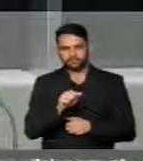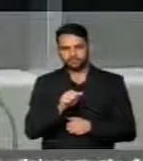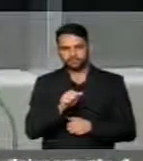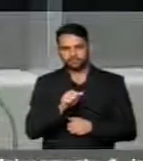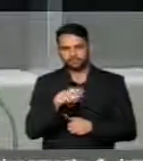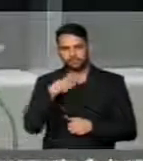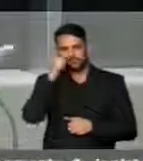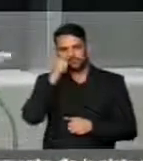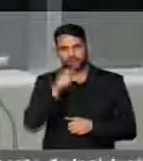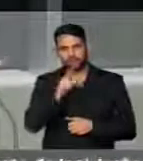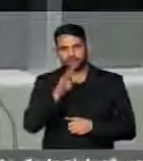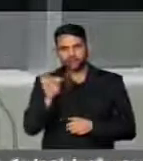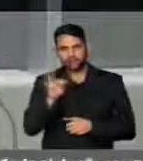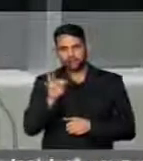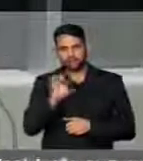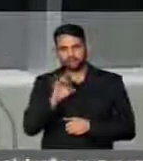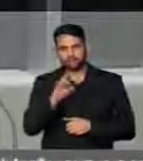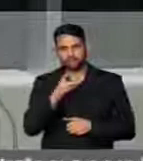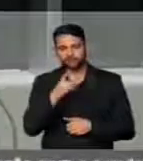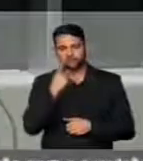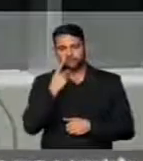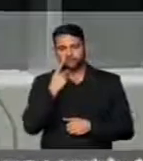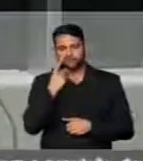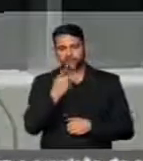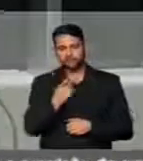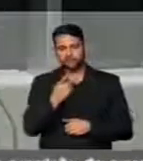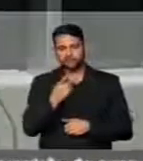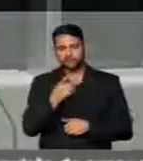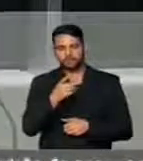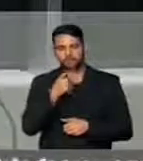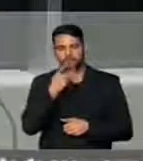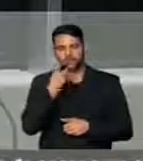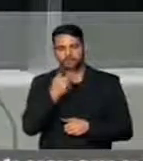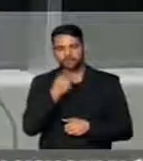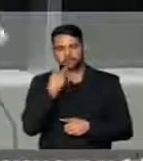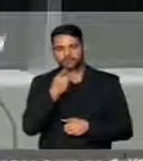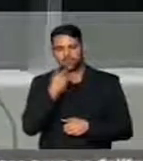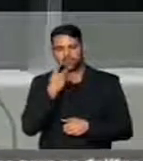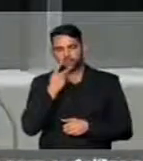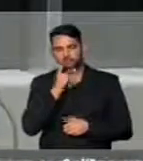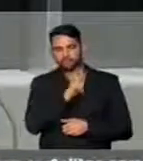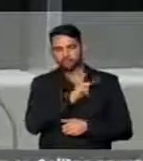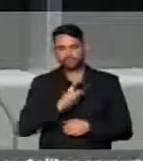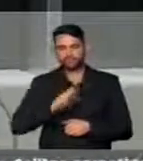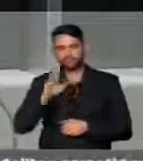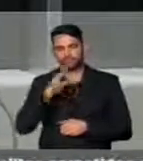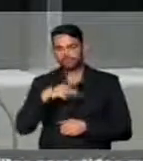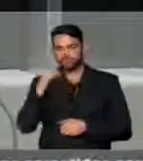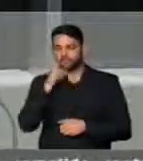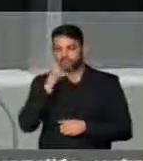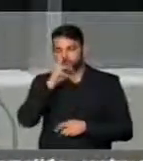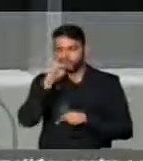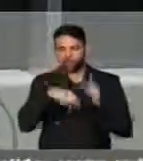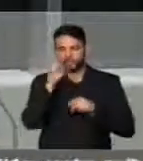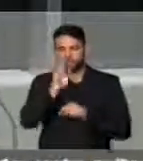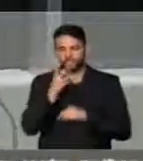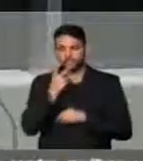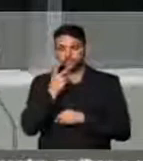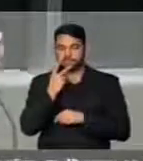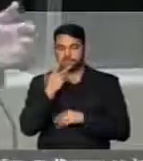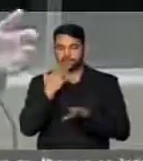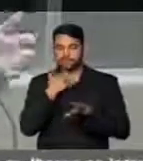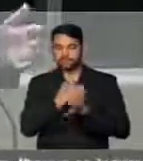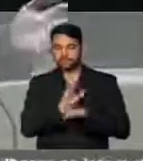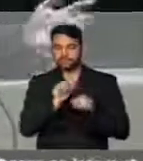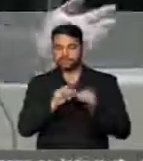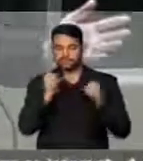E é interessante que o PT só critica o depoimento do ex-presidente Lula, que mentindo para o povo brasileiro, disse que iria